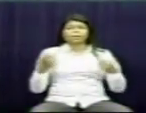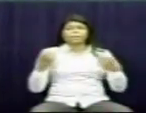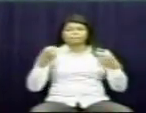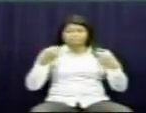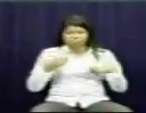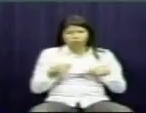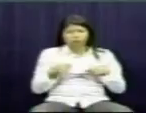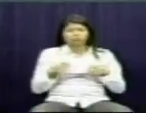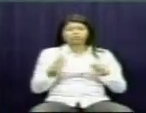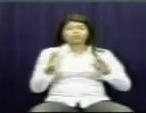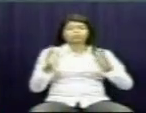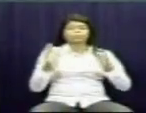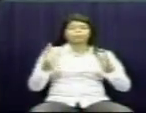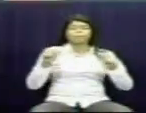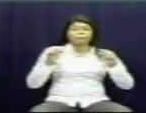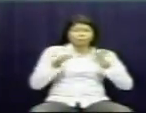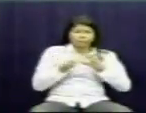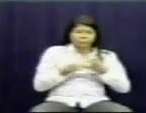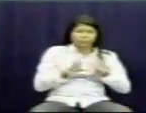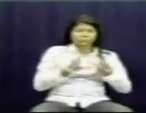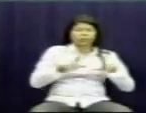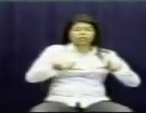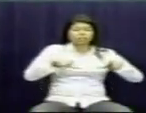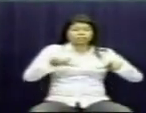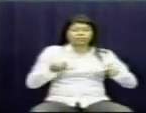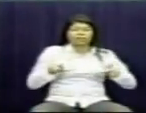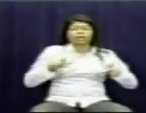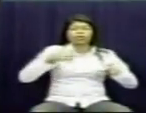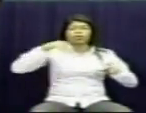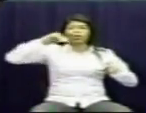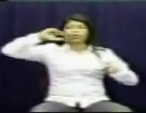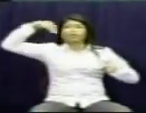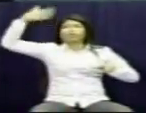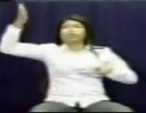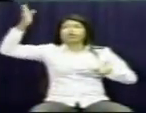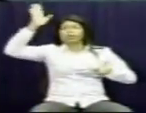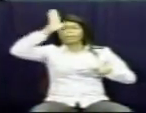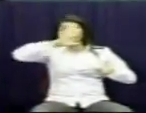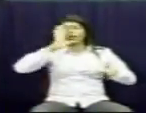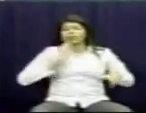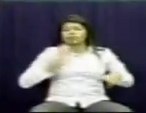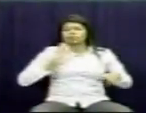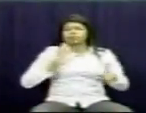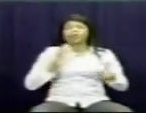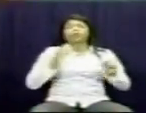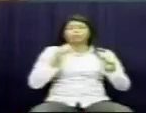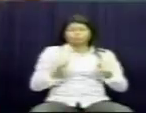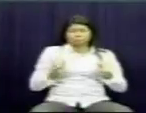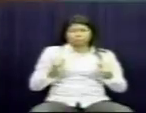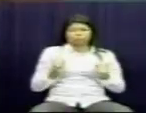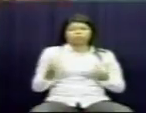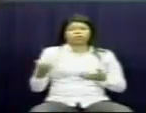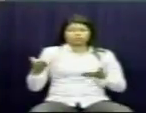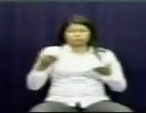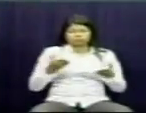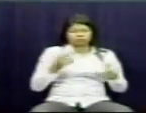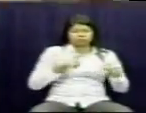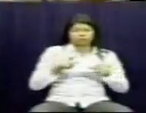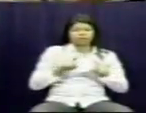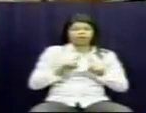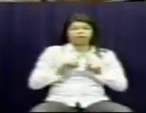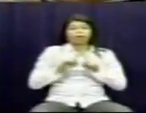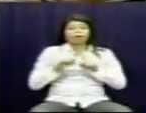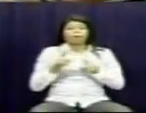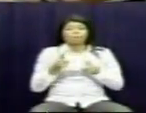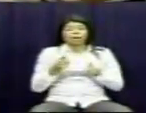validação parcial. Supostamente, os diplomas seriam validados com restrição do local de atuação